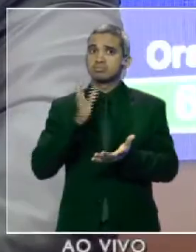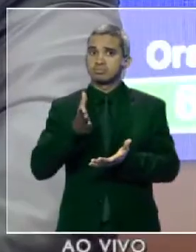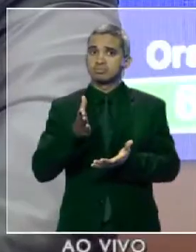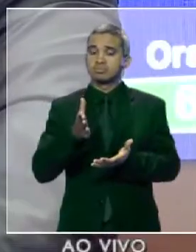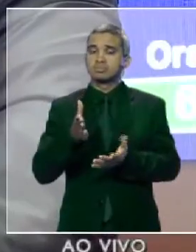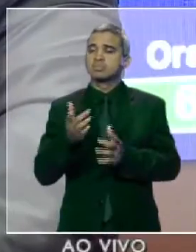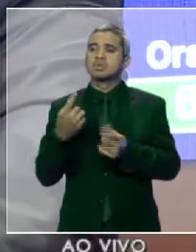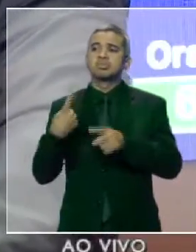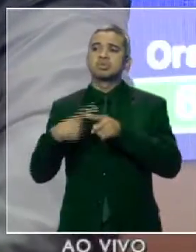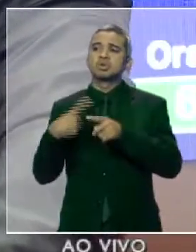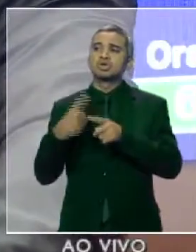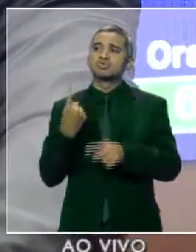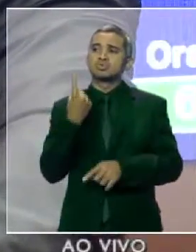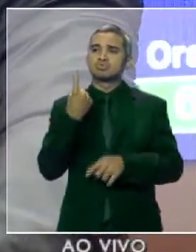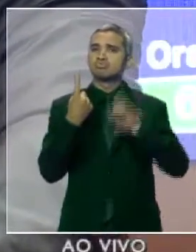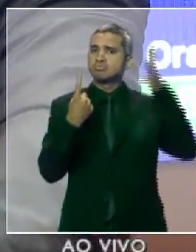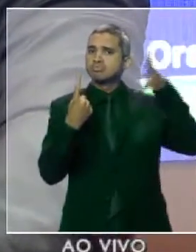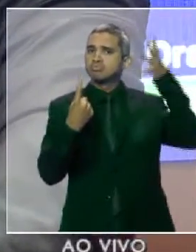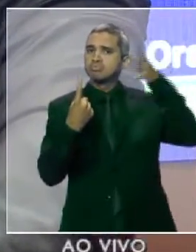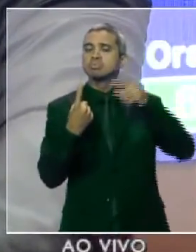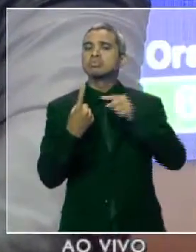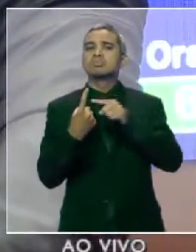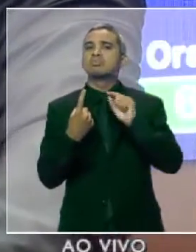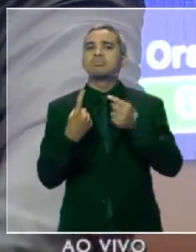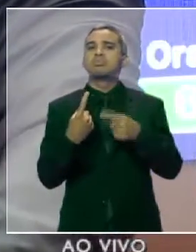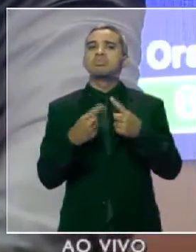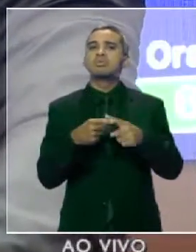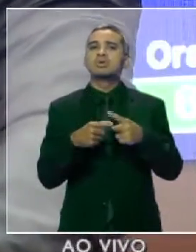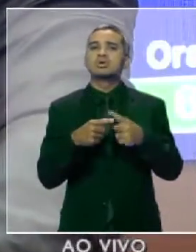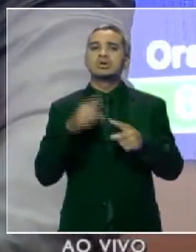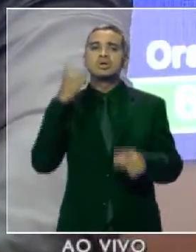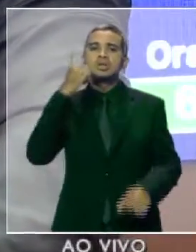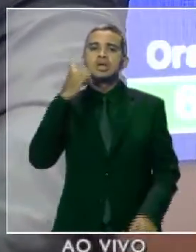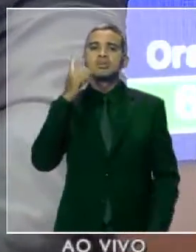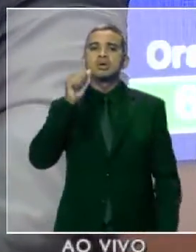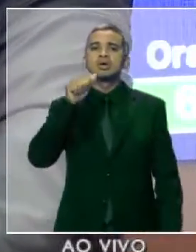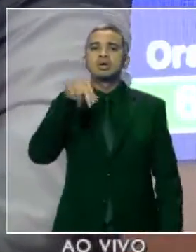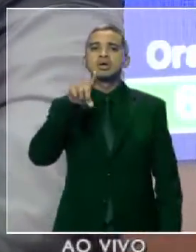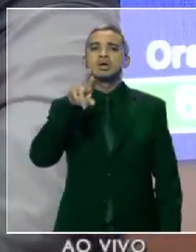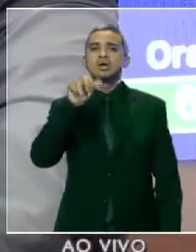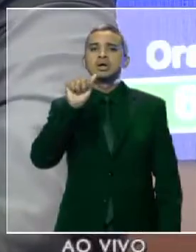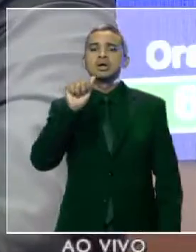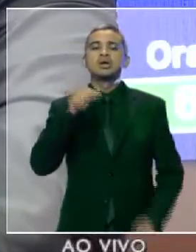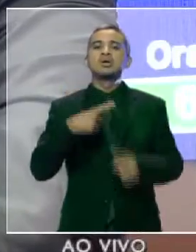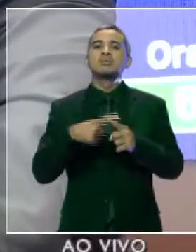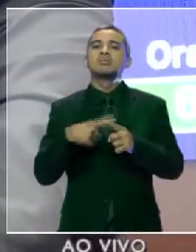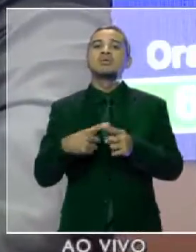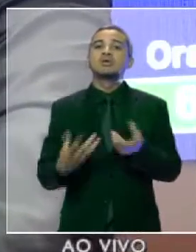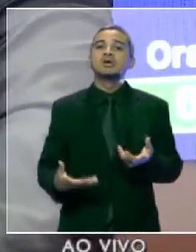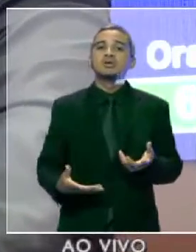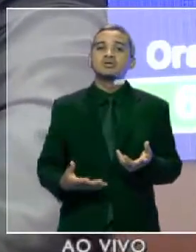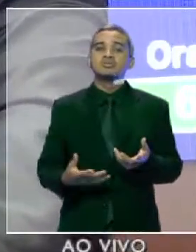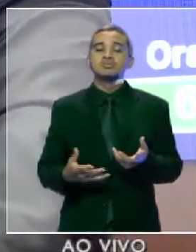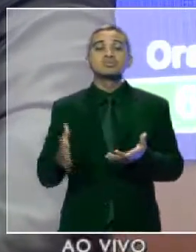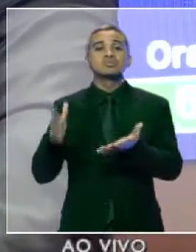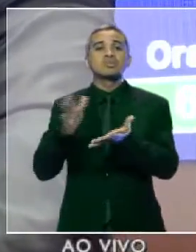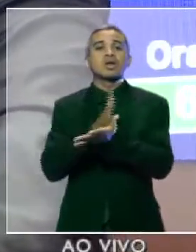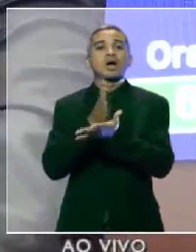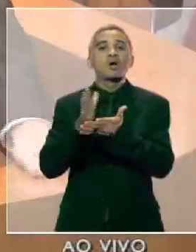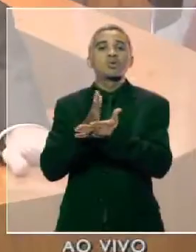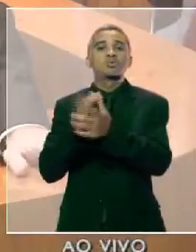Andréa? E assim nós já vimos isso, quem anda na política já conhece, em determinados locais, para você evitar um